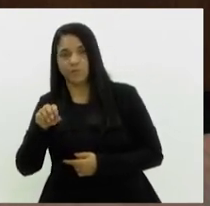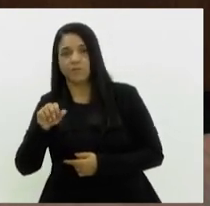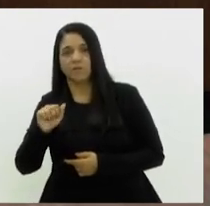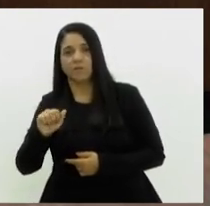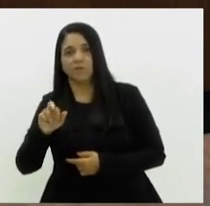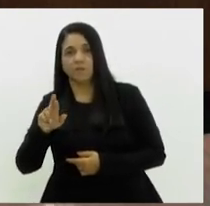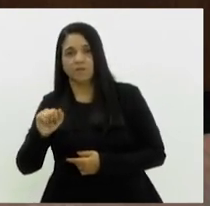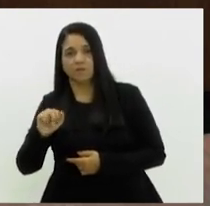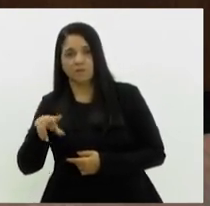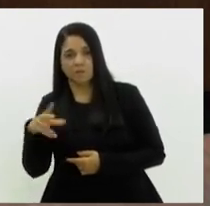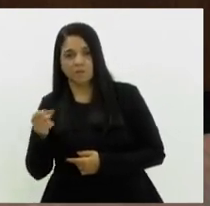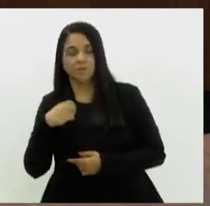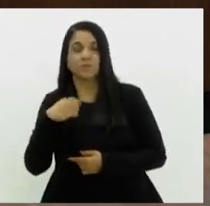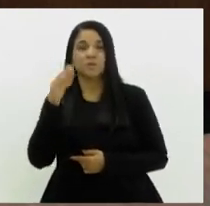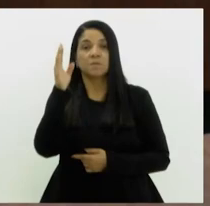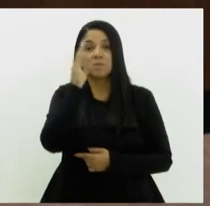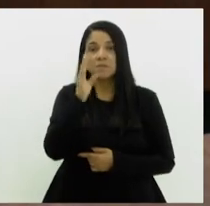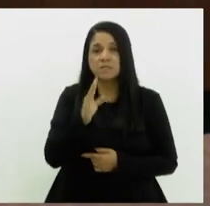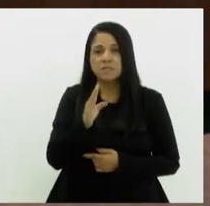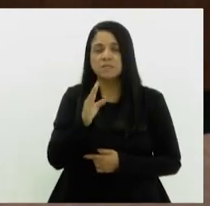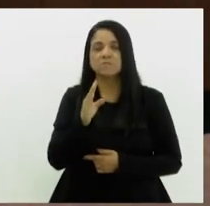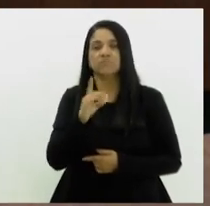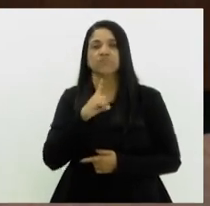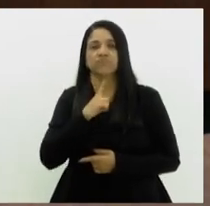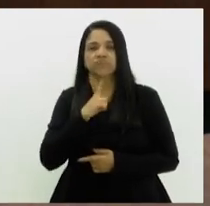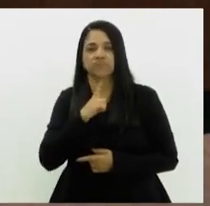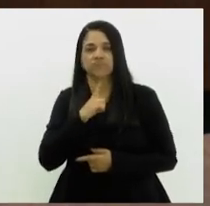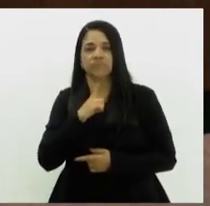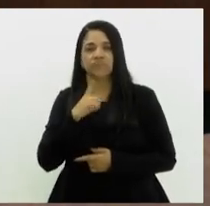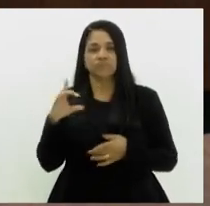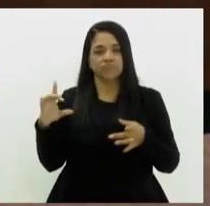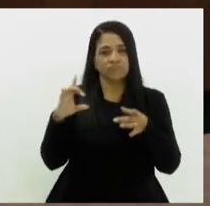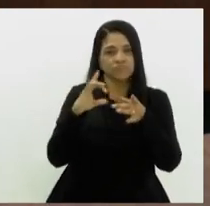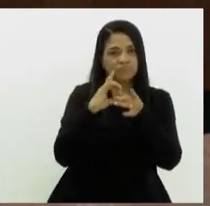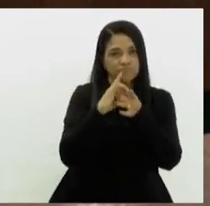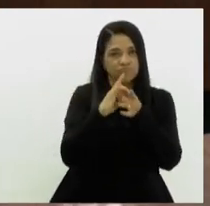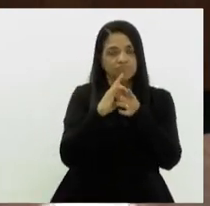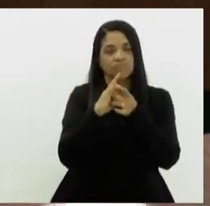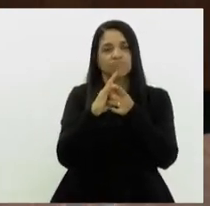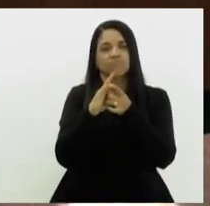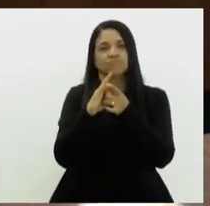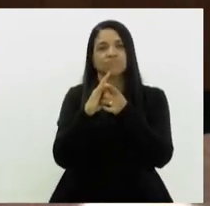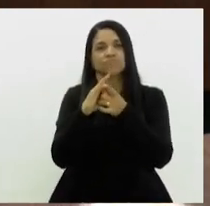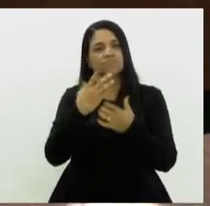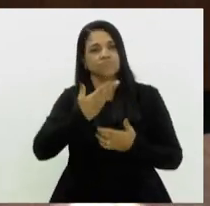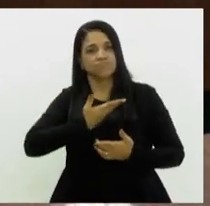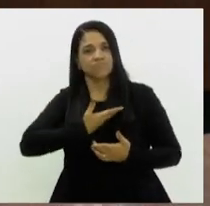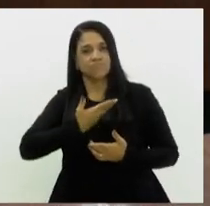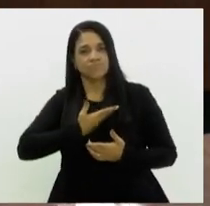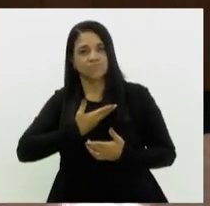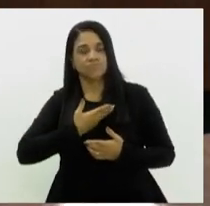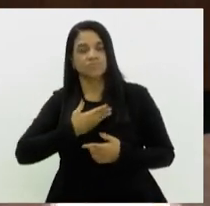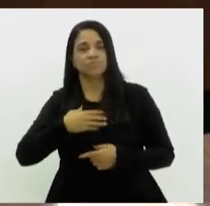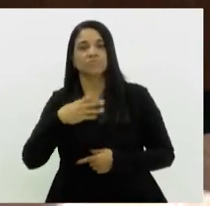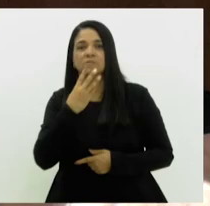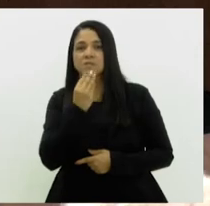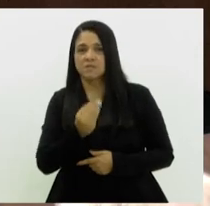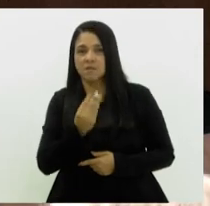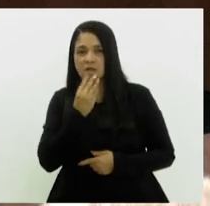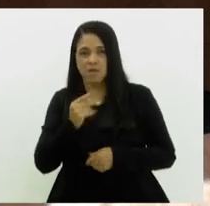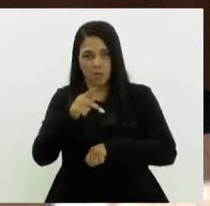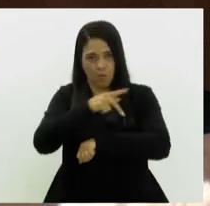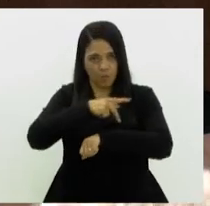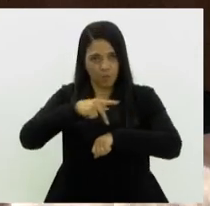vem tendo laços comerciais, amigáveis, com o Estado de Israel, que foi